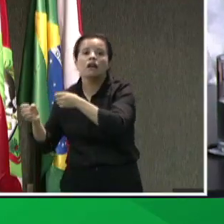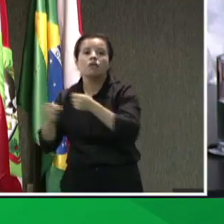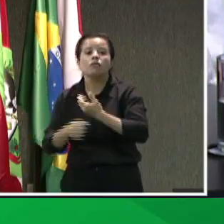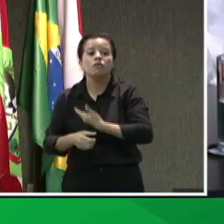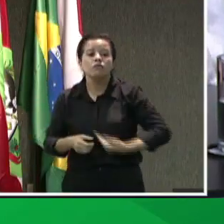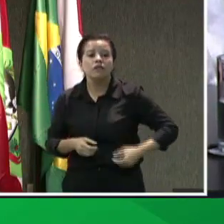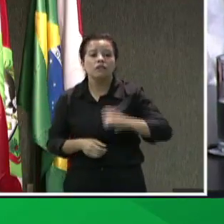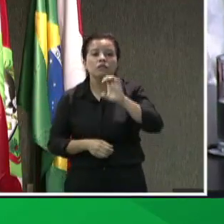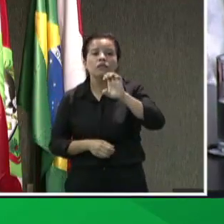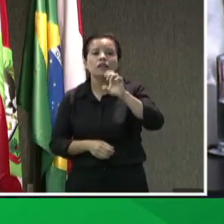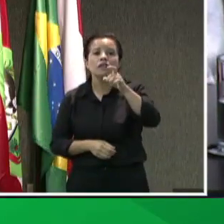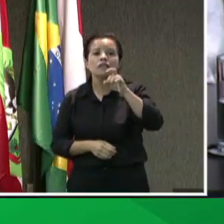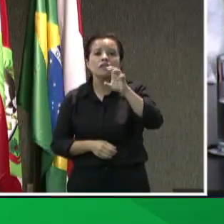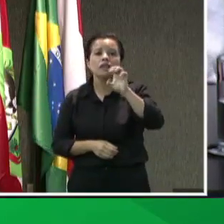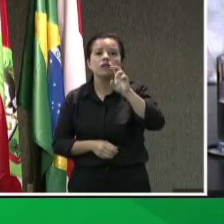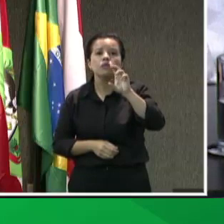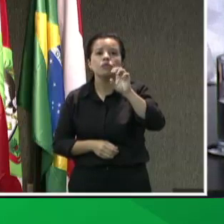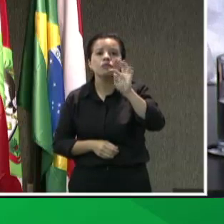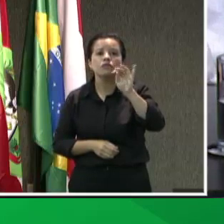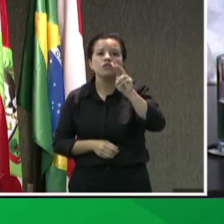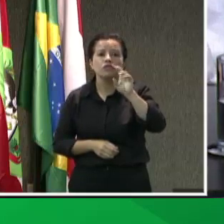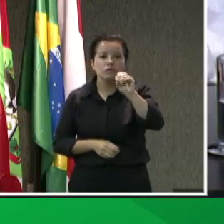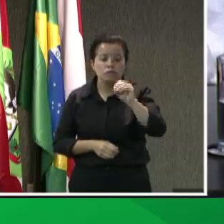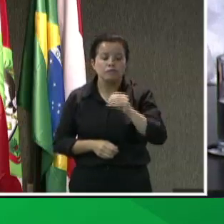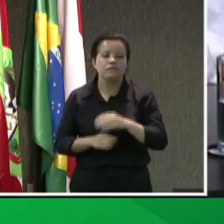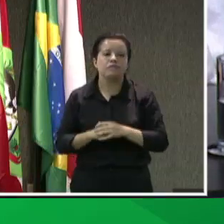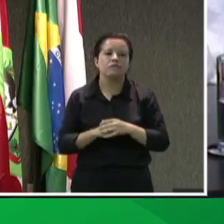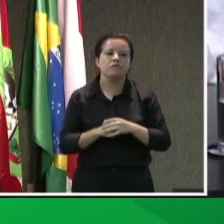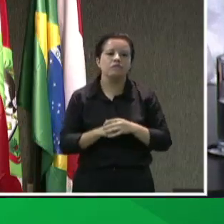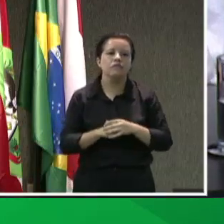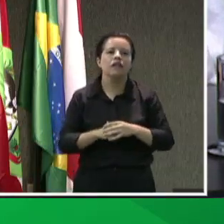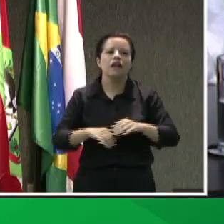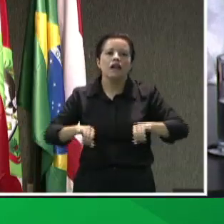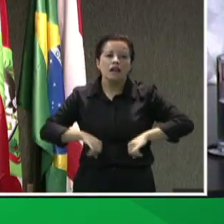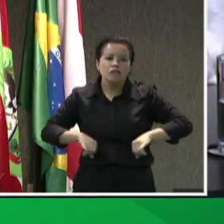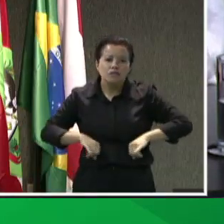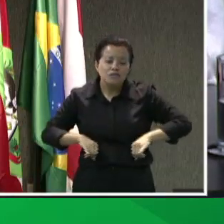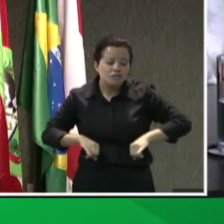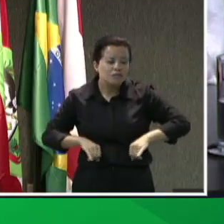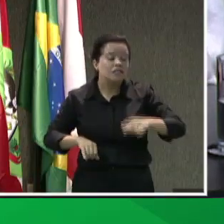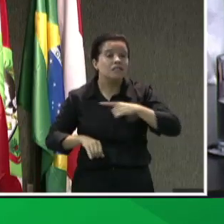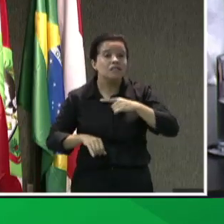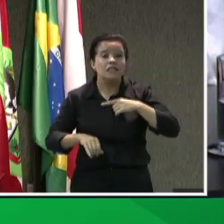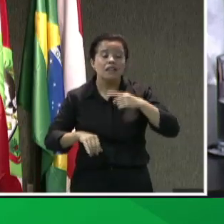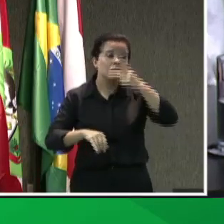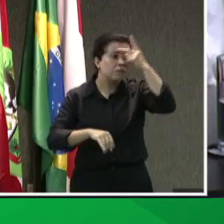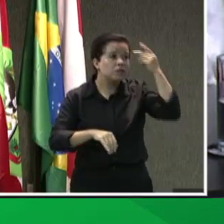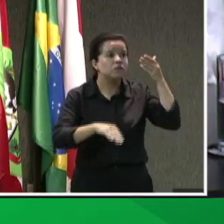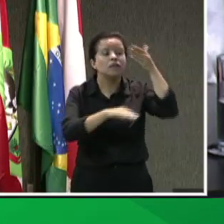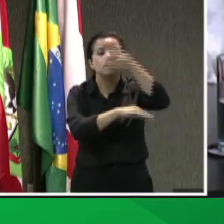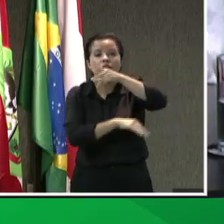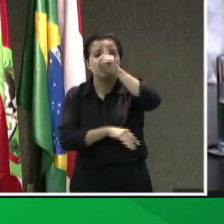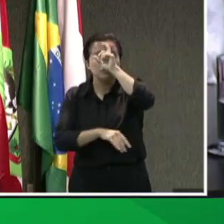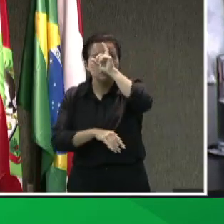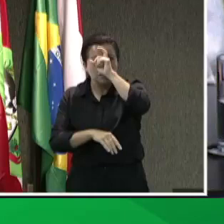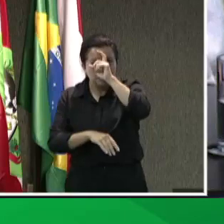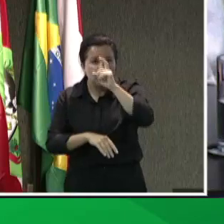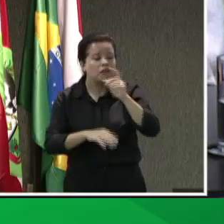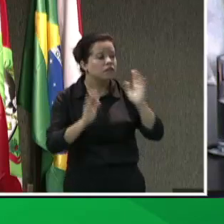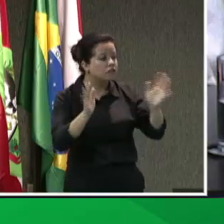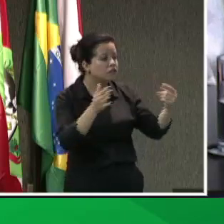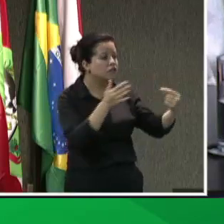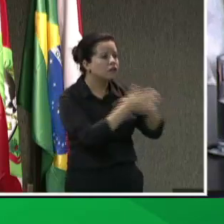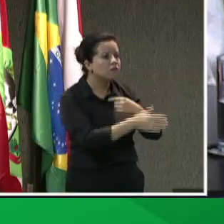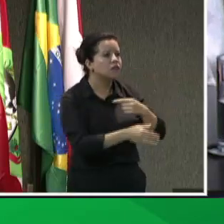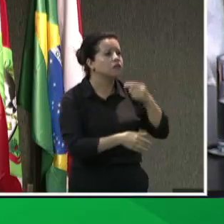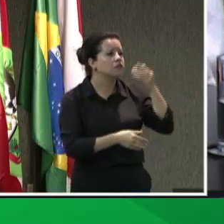acessibilidade. Como foi citado aqui a questão do sofrimento que tem diante de uma emergência no hospital, que eu fui indagado também, que eu não lembro a